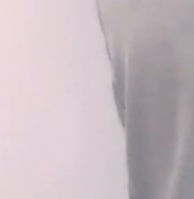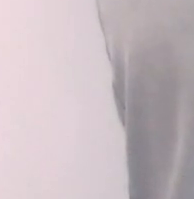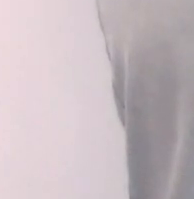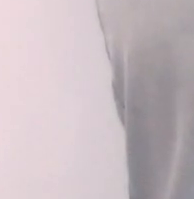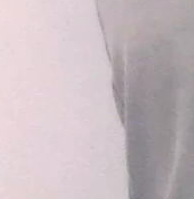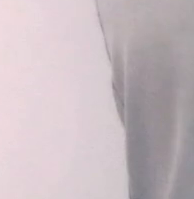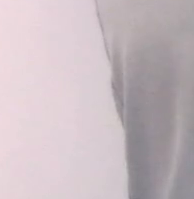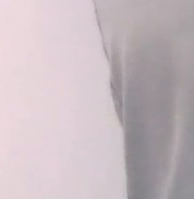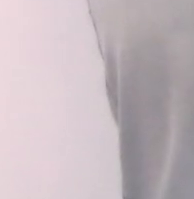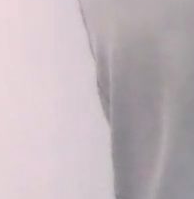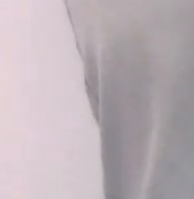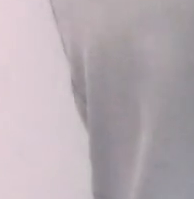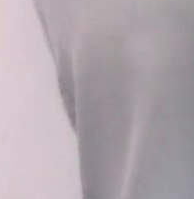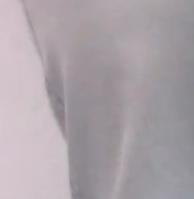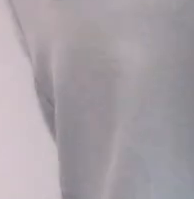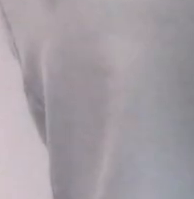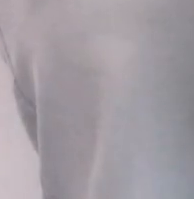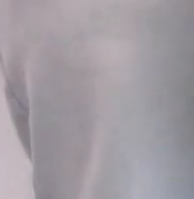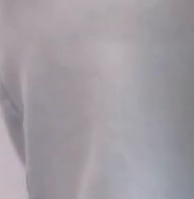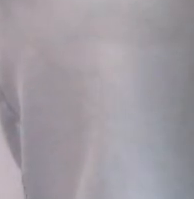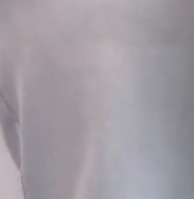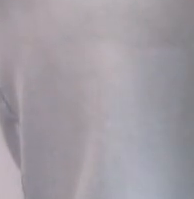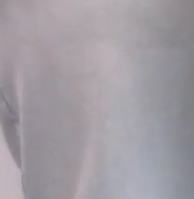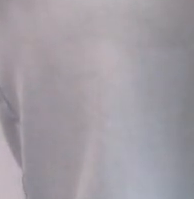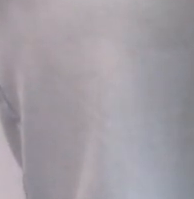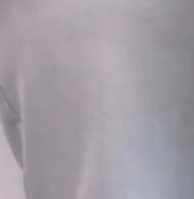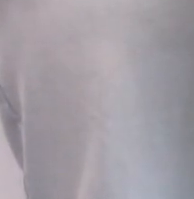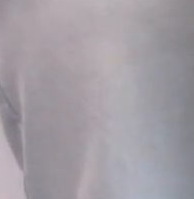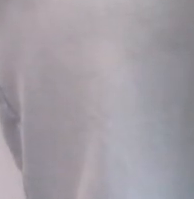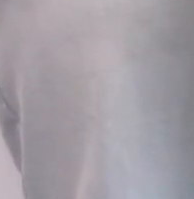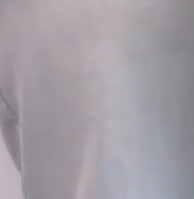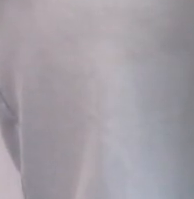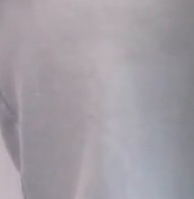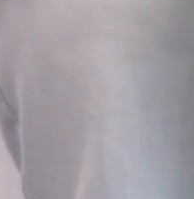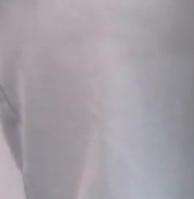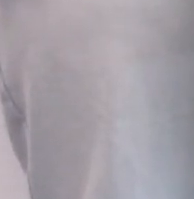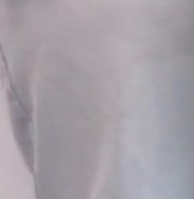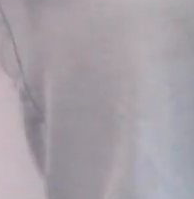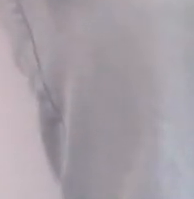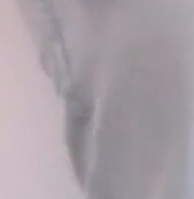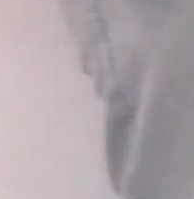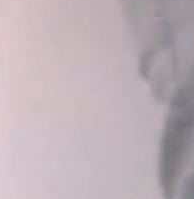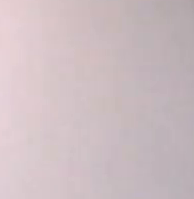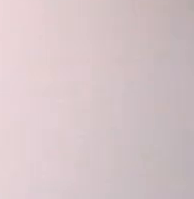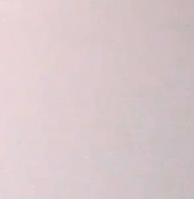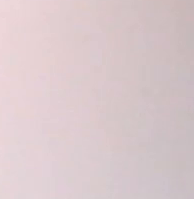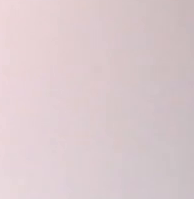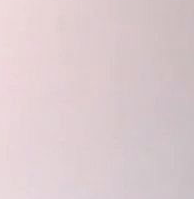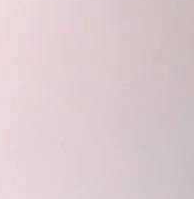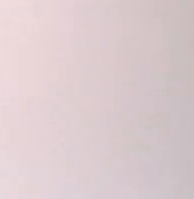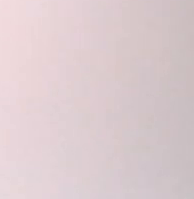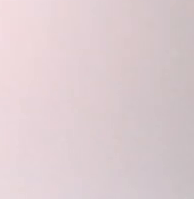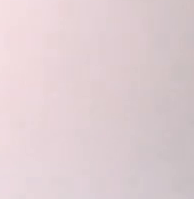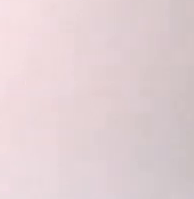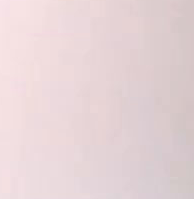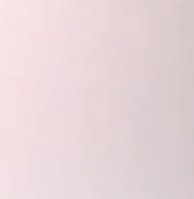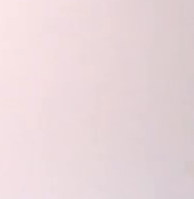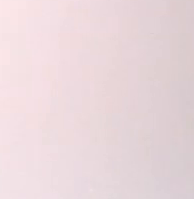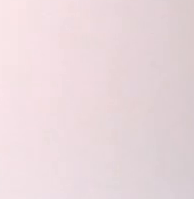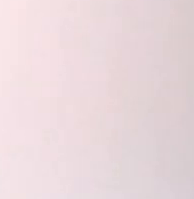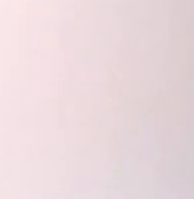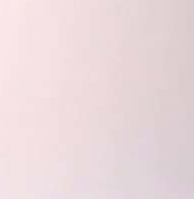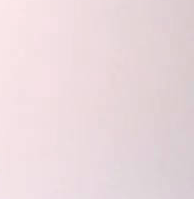área nesta área na ordem 17 por até 2019 ainda que no Brasil tenha acontecido um aumento de